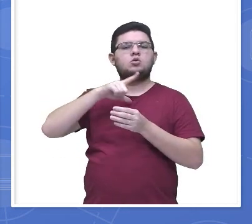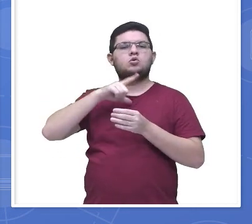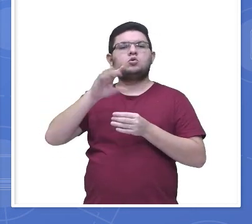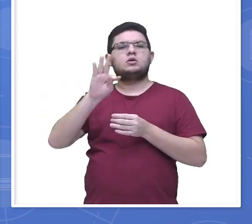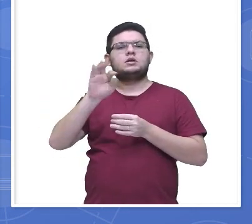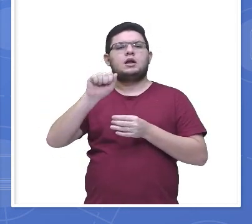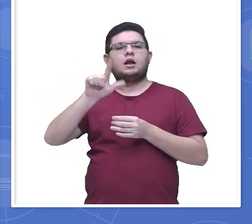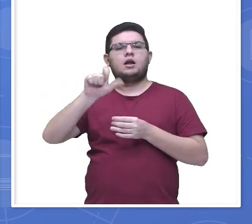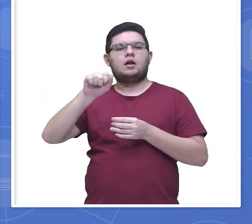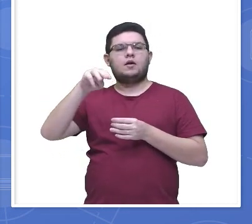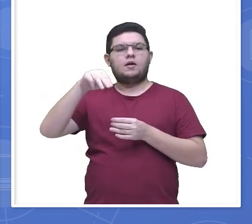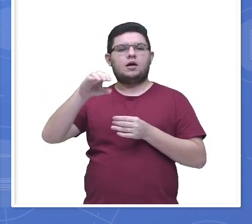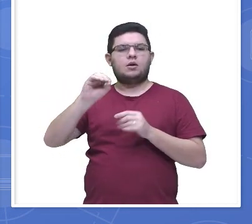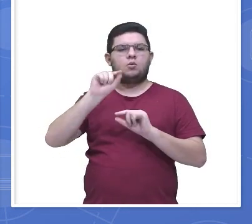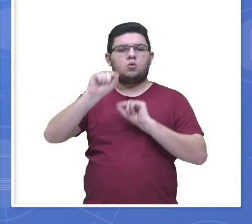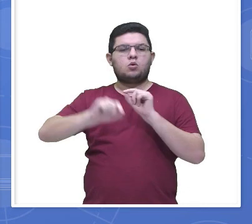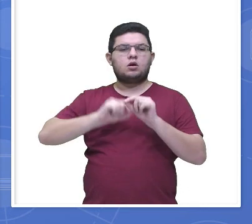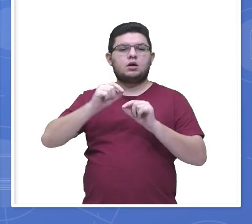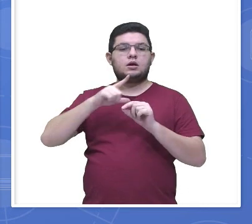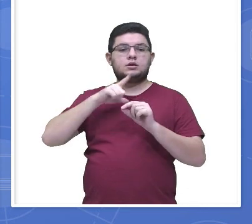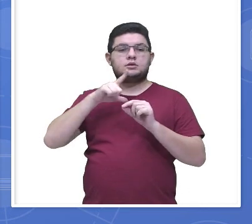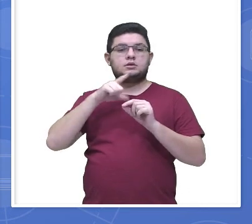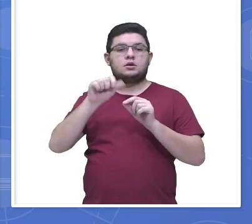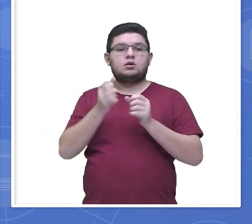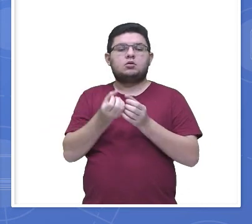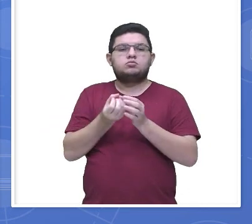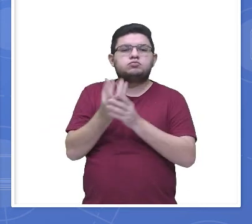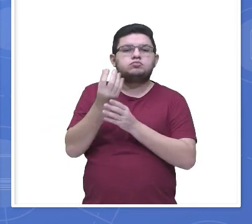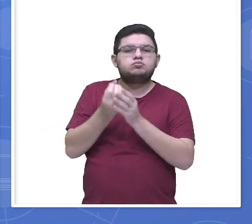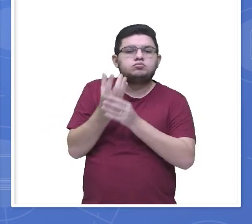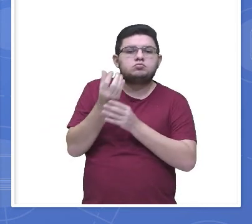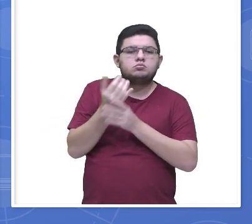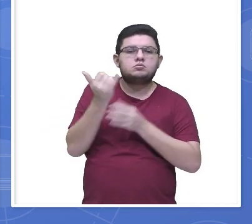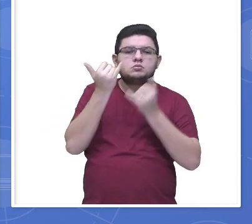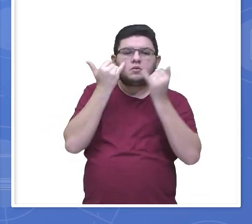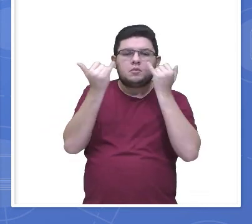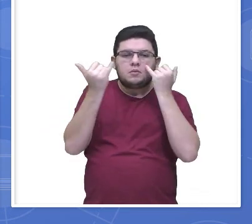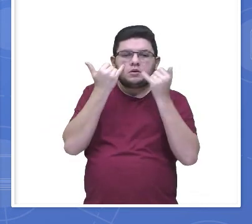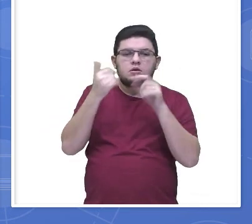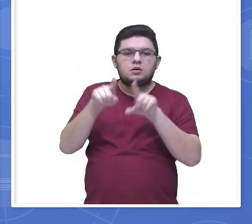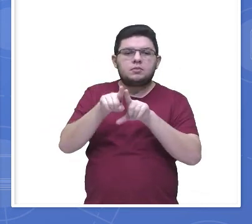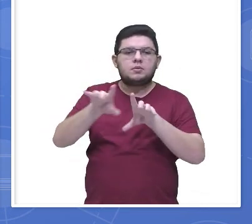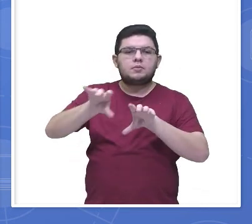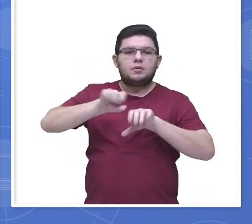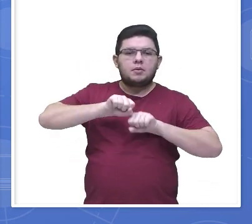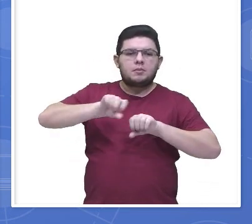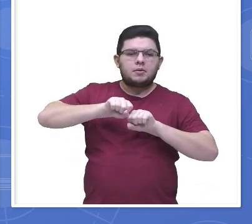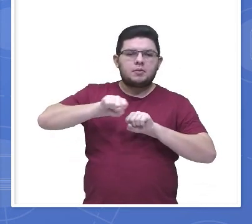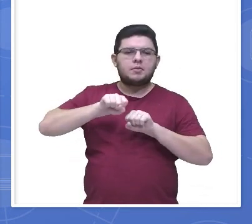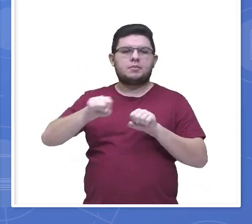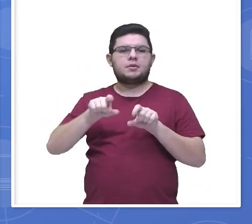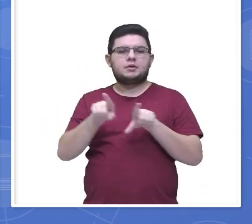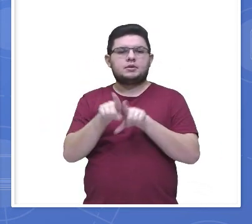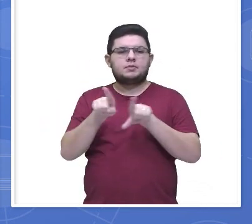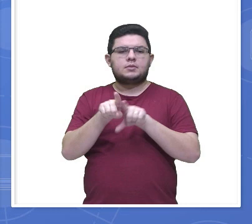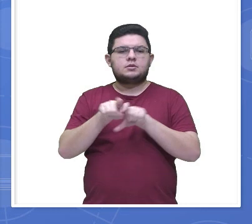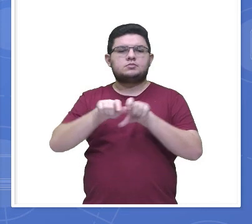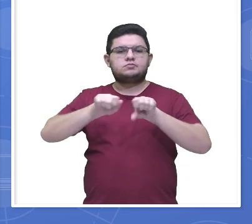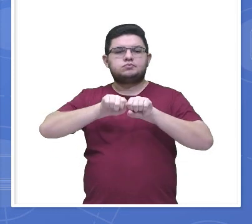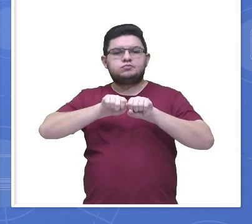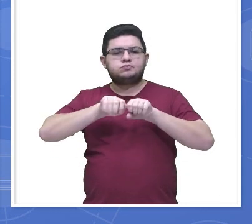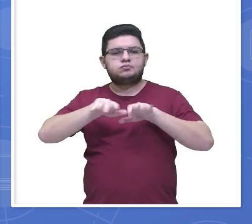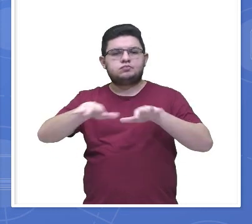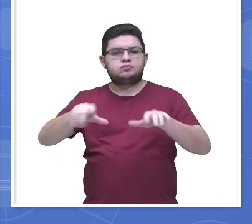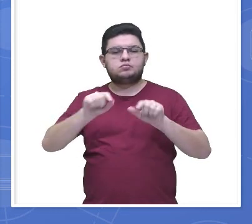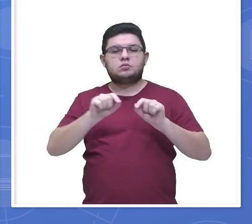sensoriais do córtex cerebral e transmite informações motoras à musculatura, né? Aí a gente tem regiões,